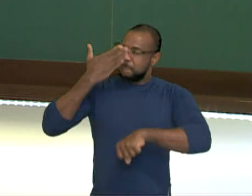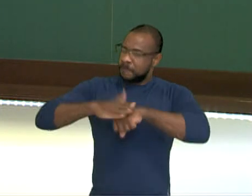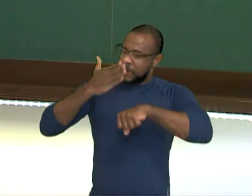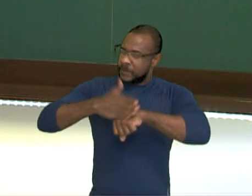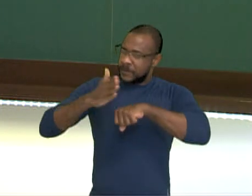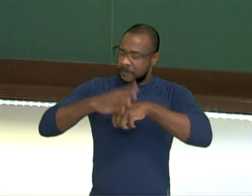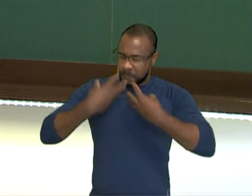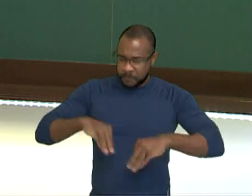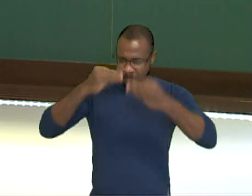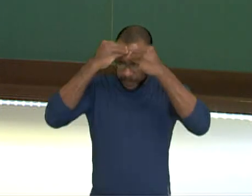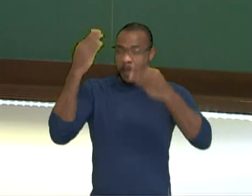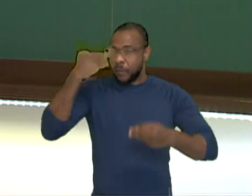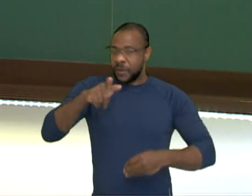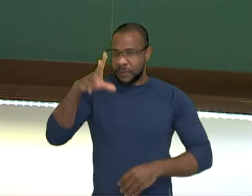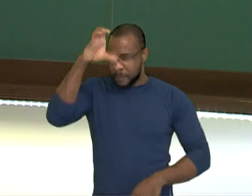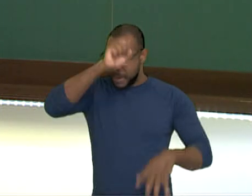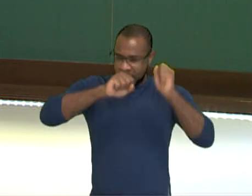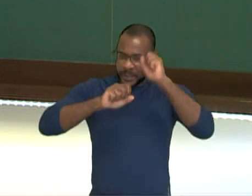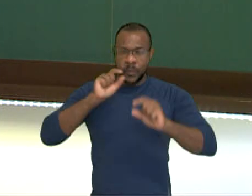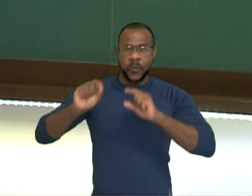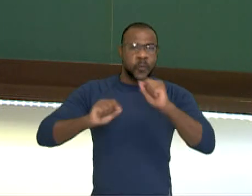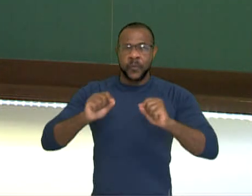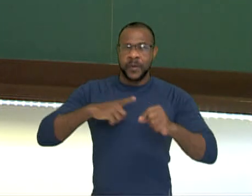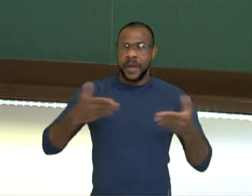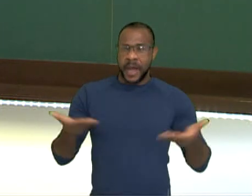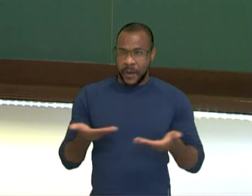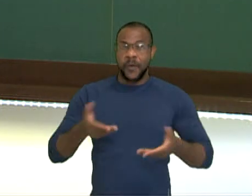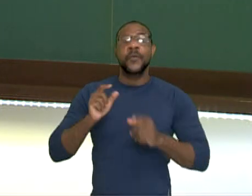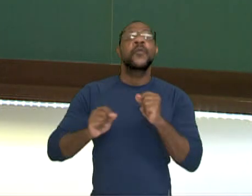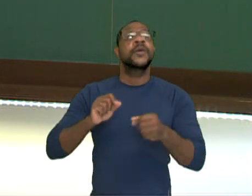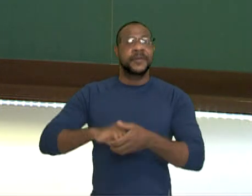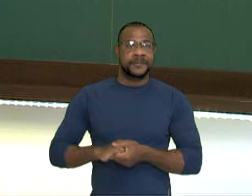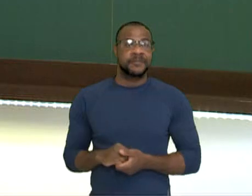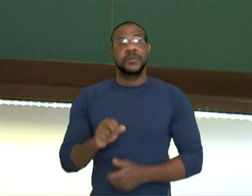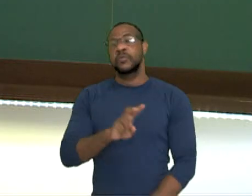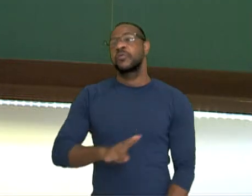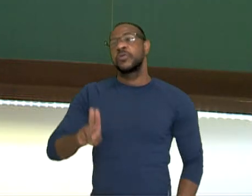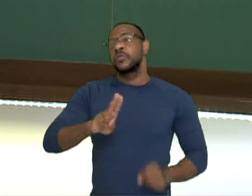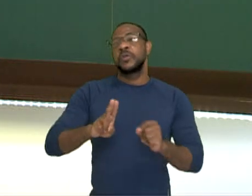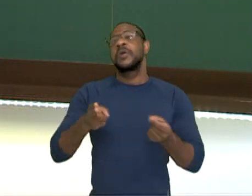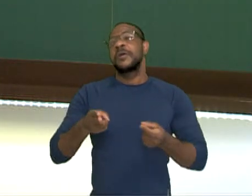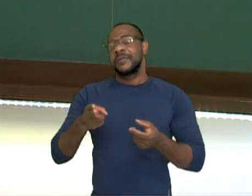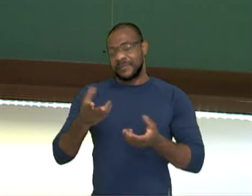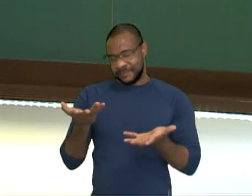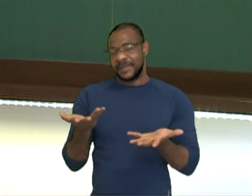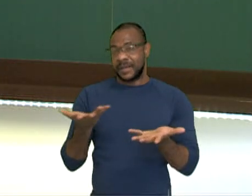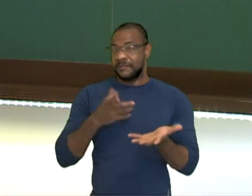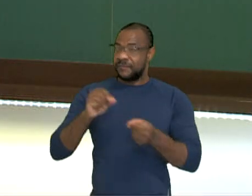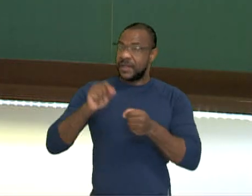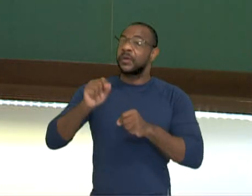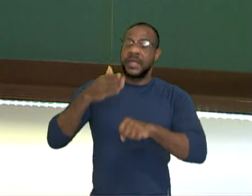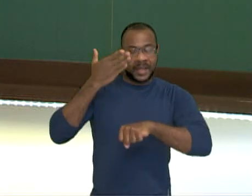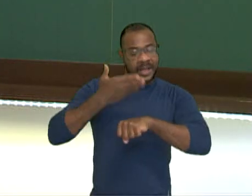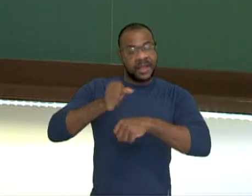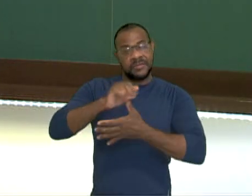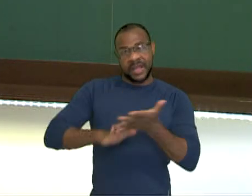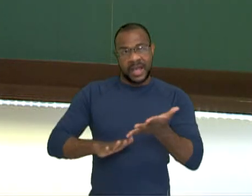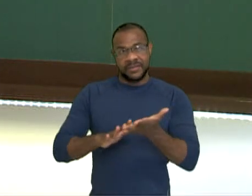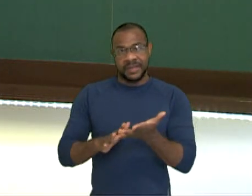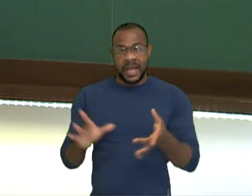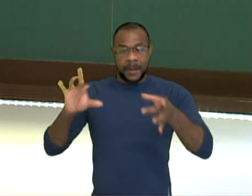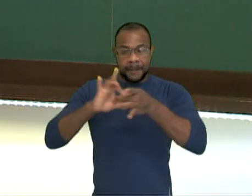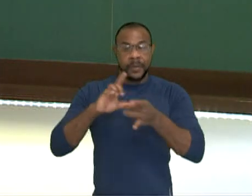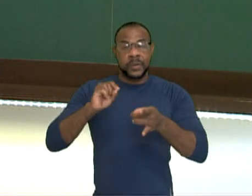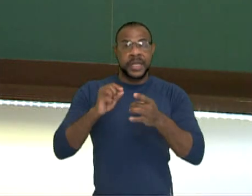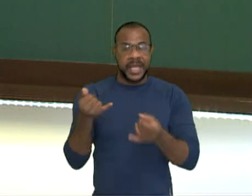realmente comprovando aí o nosso aprendizado em função de cosseno, nós vamos fazer um exercício que está relacionado à química.